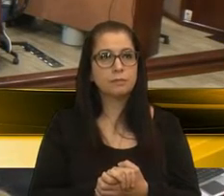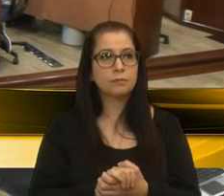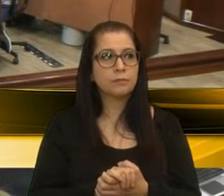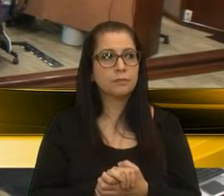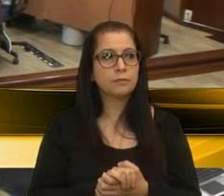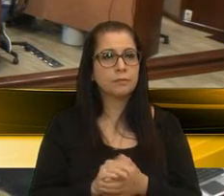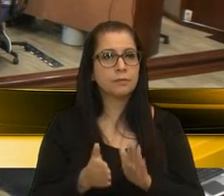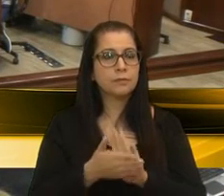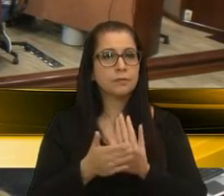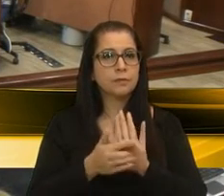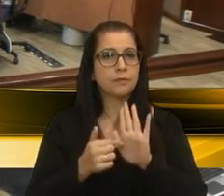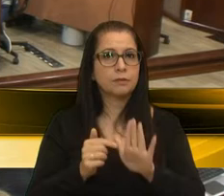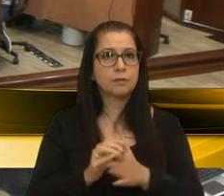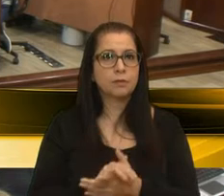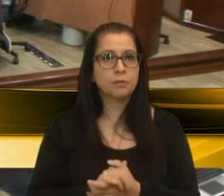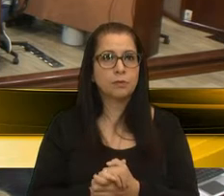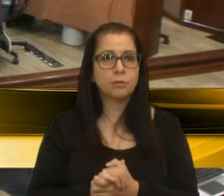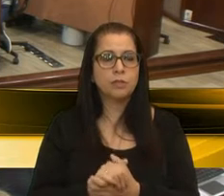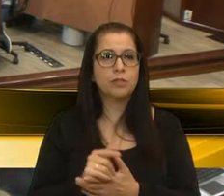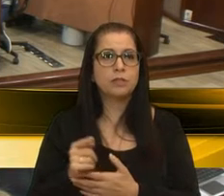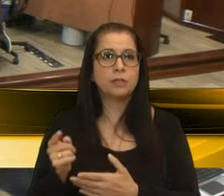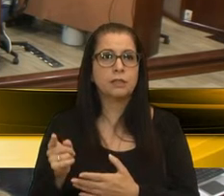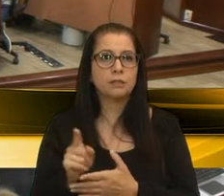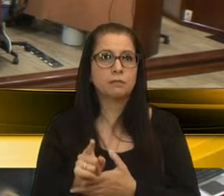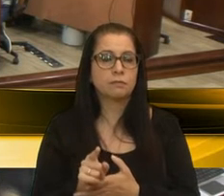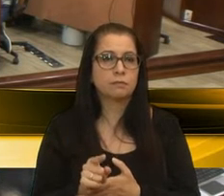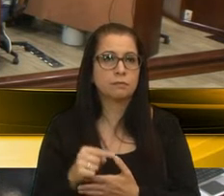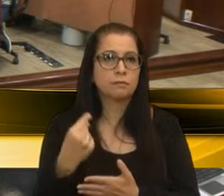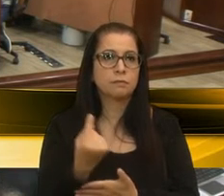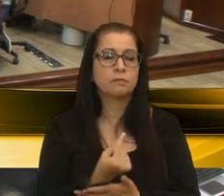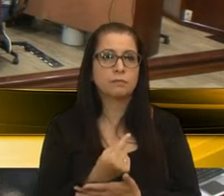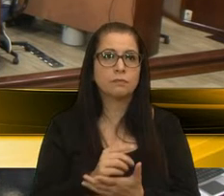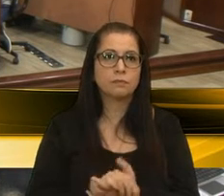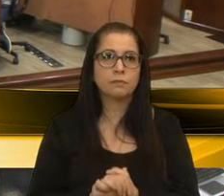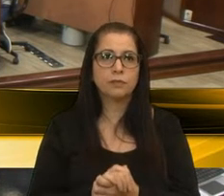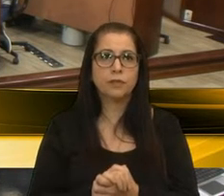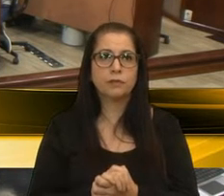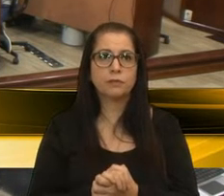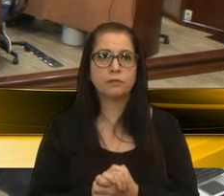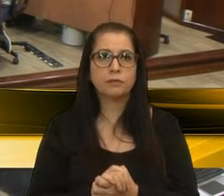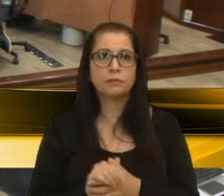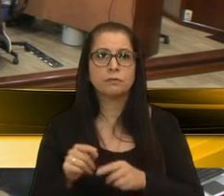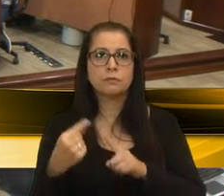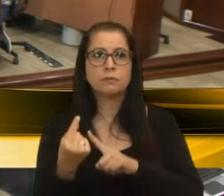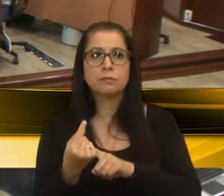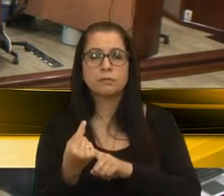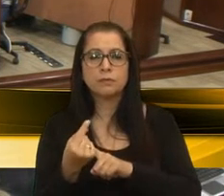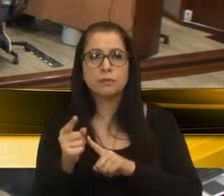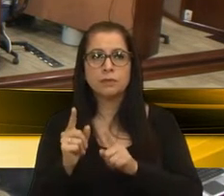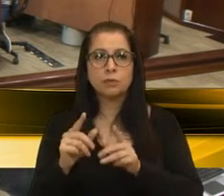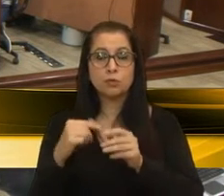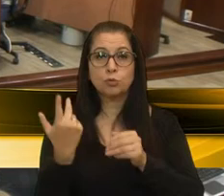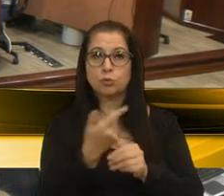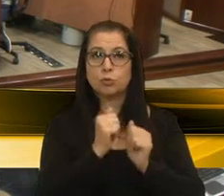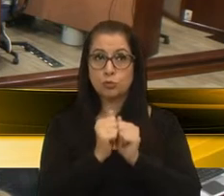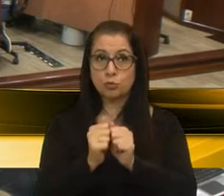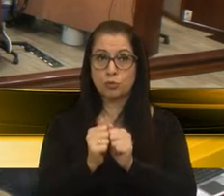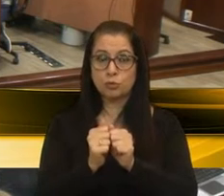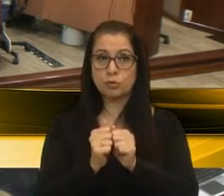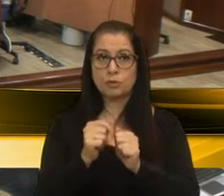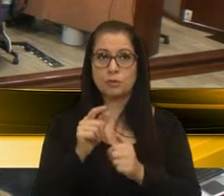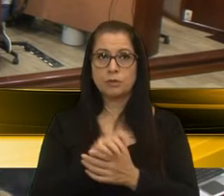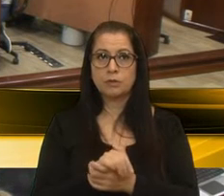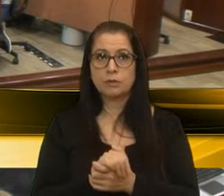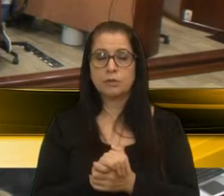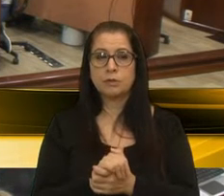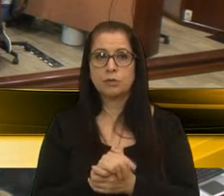fosse feito um voto coletivo, se Vossa Excelência entender, porque o Gardelin é daquelas figuras ímpar. Se hoje